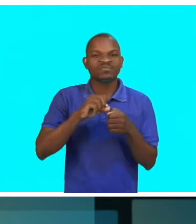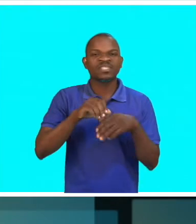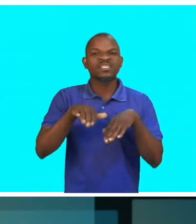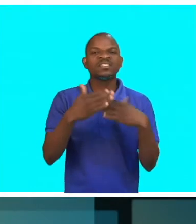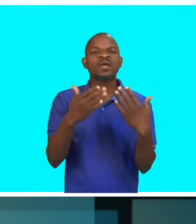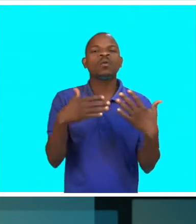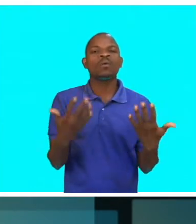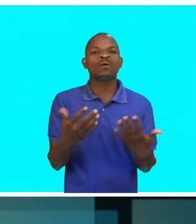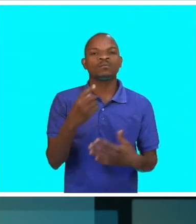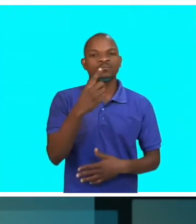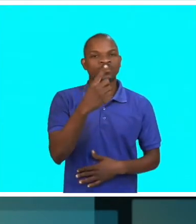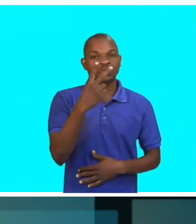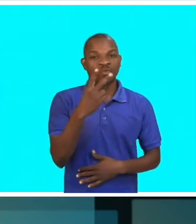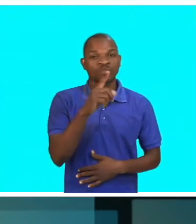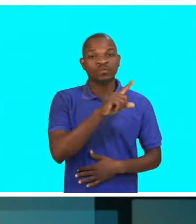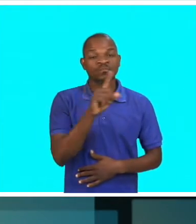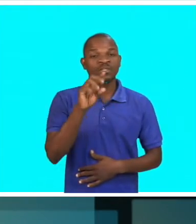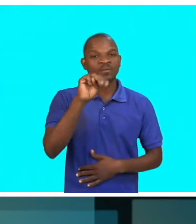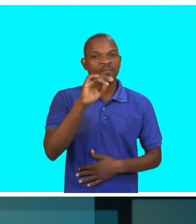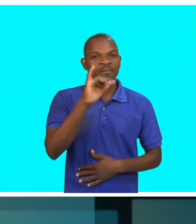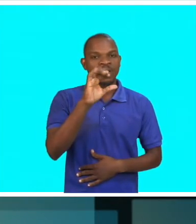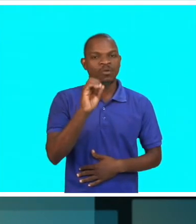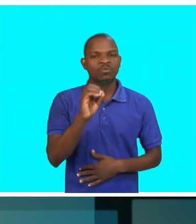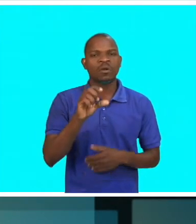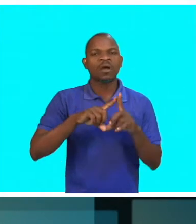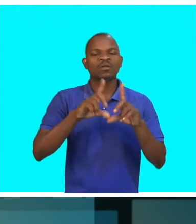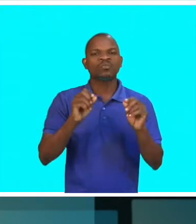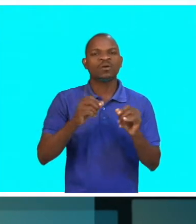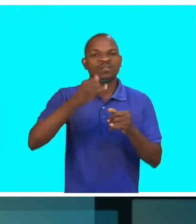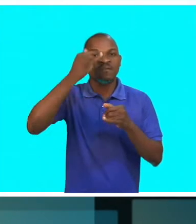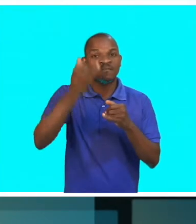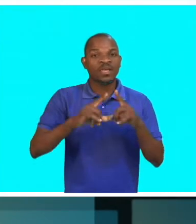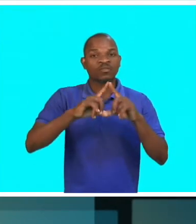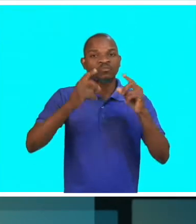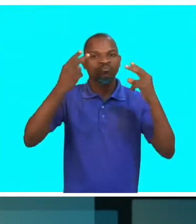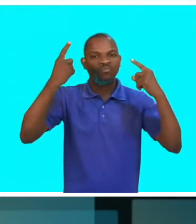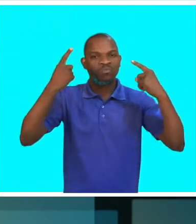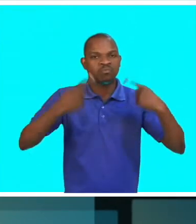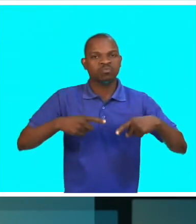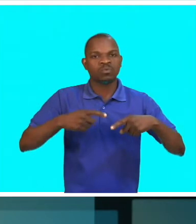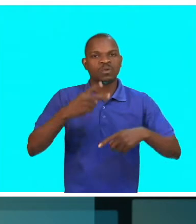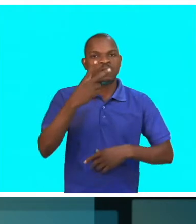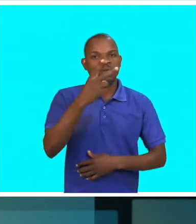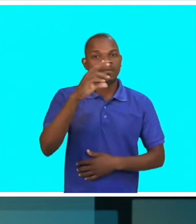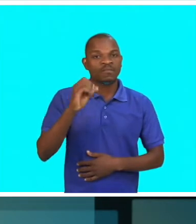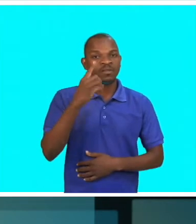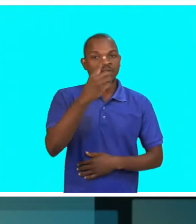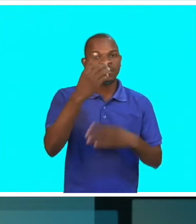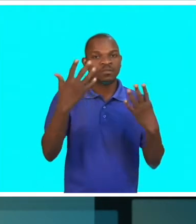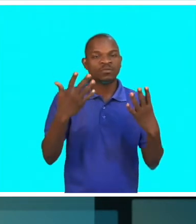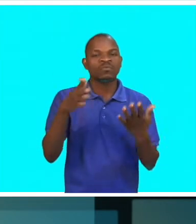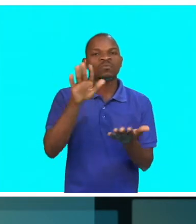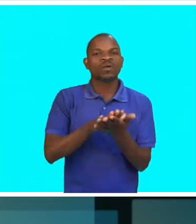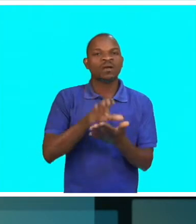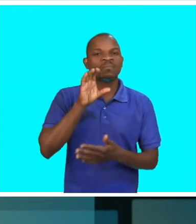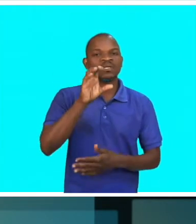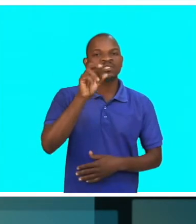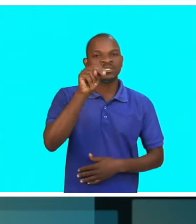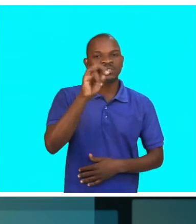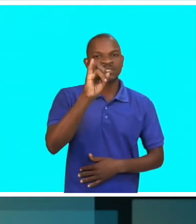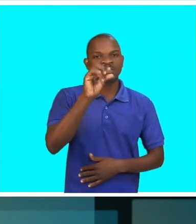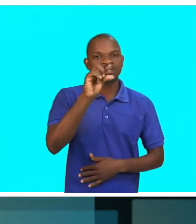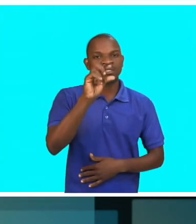-africanos realiza-se a 12 de maio próximo e é referente à penúltima eliminatória de acesso ao CAN 2019 que se